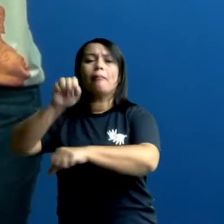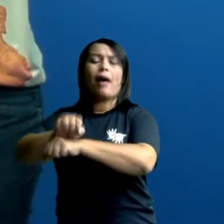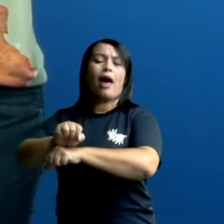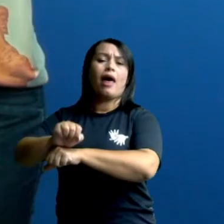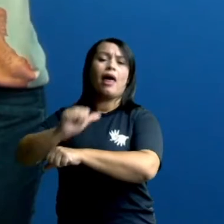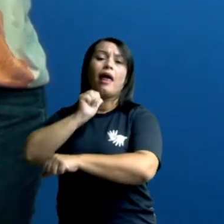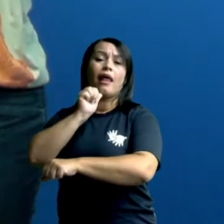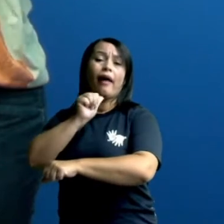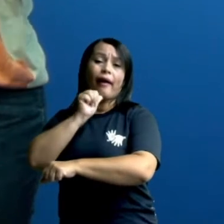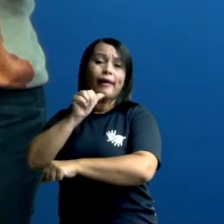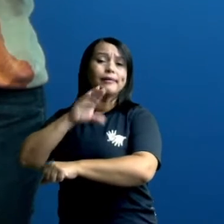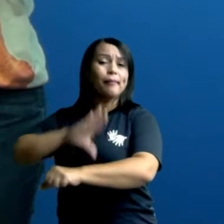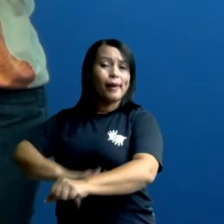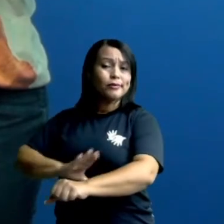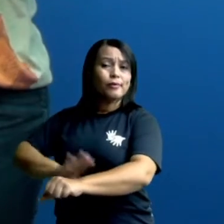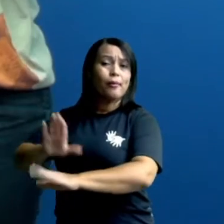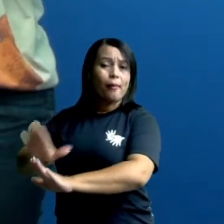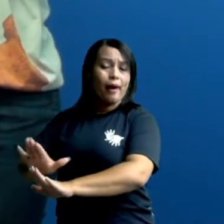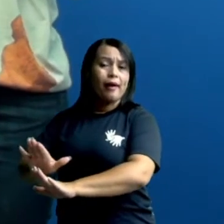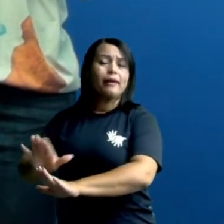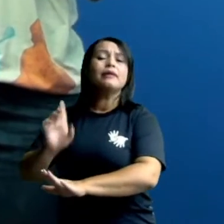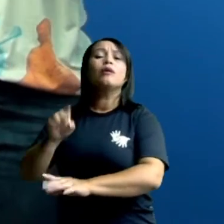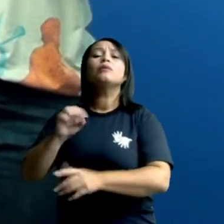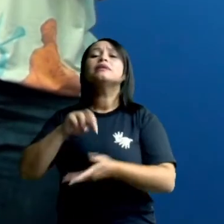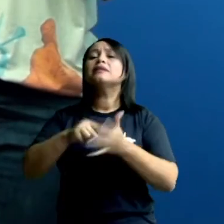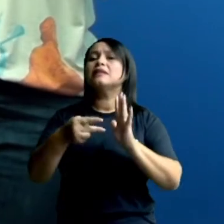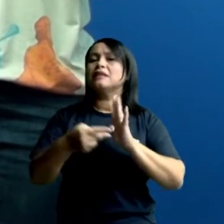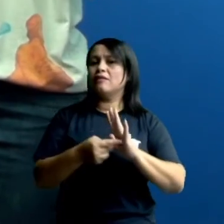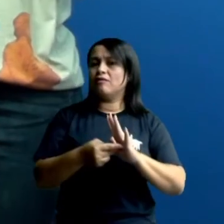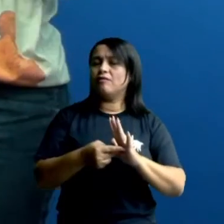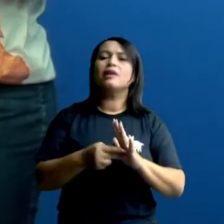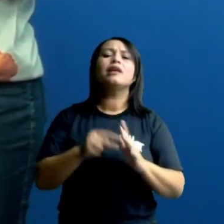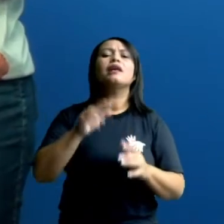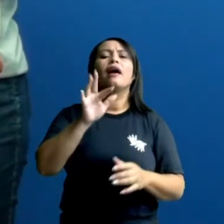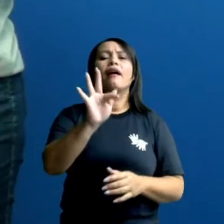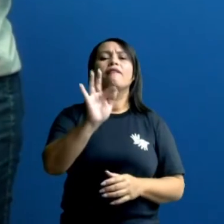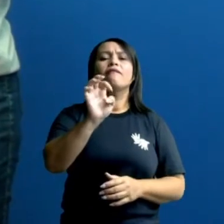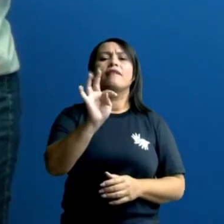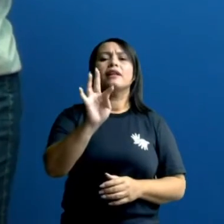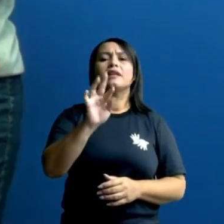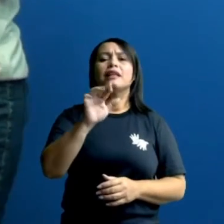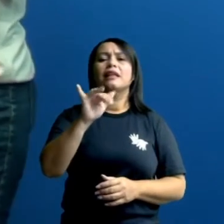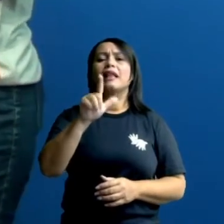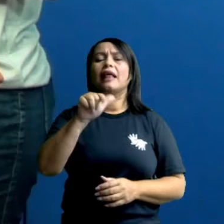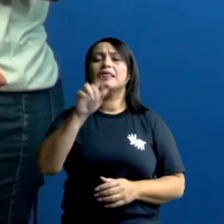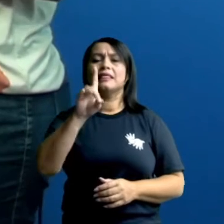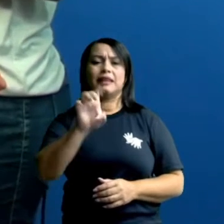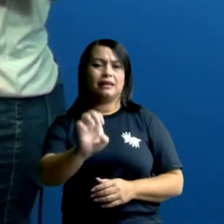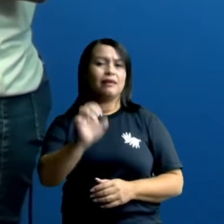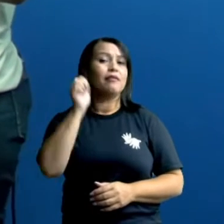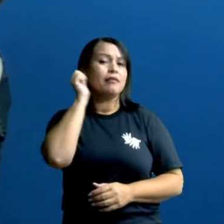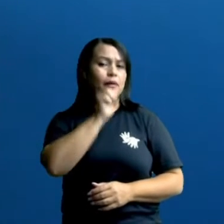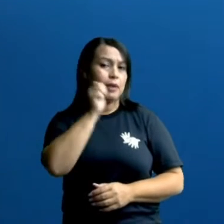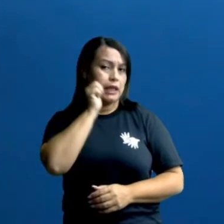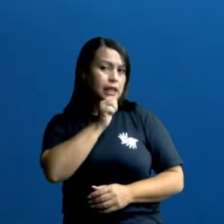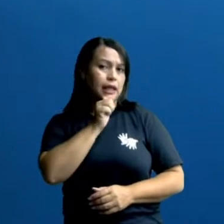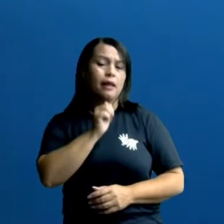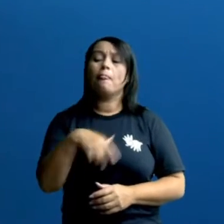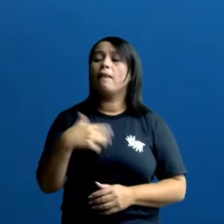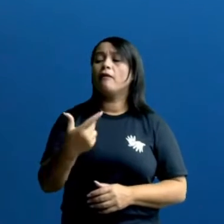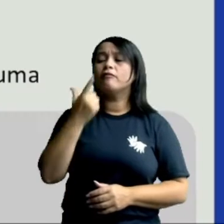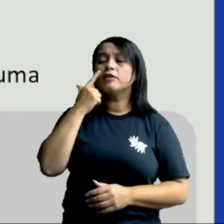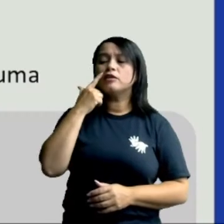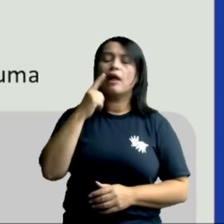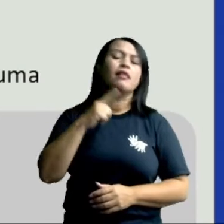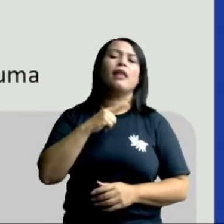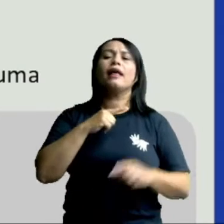Então, seria a fertilidade da mulher. A taxa de fecundidade tem a ver com a fertilidade feminina, certo? E aqui eu coloquei